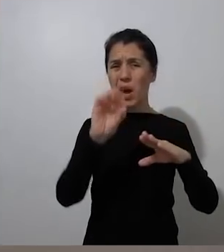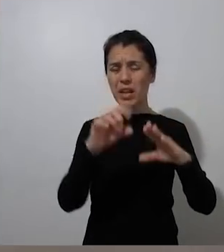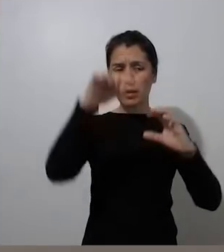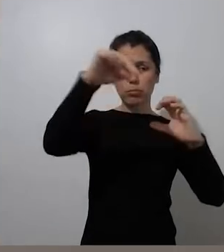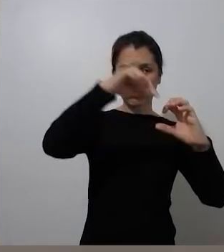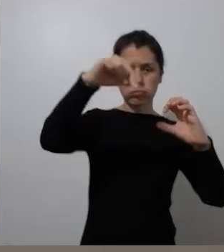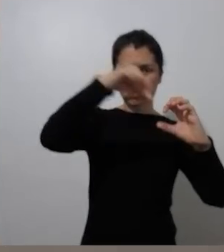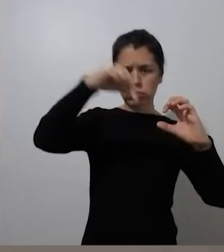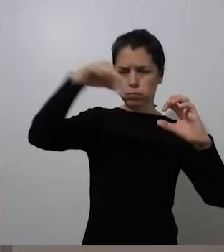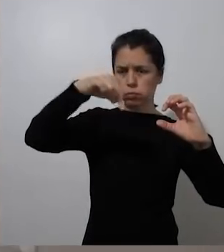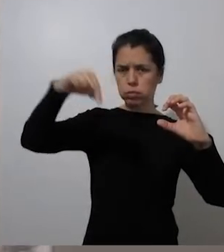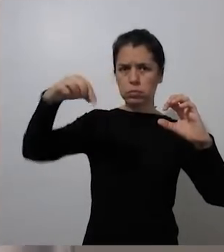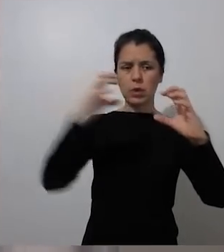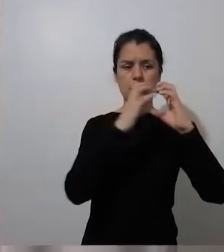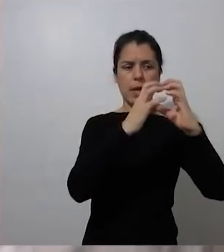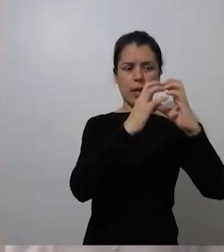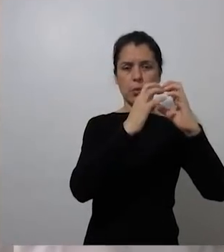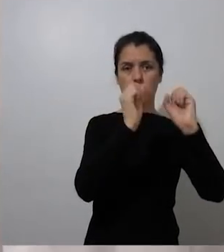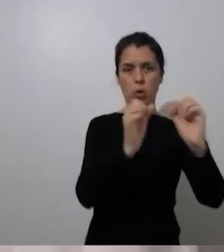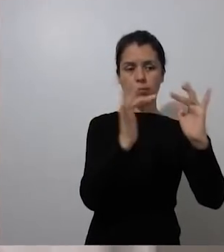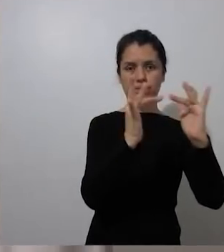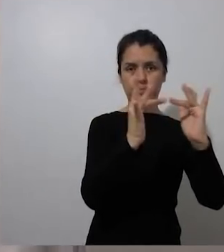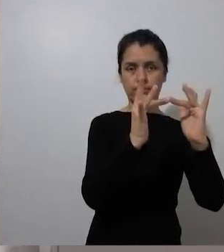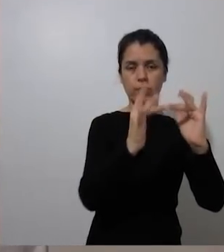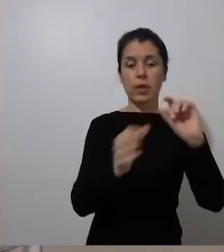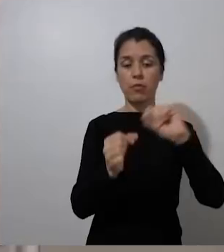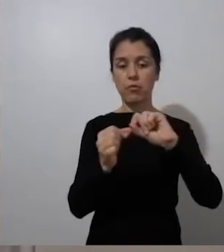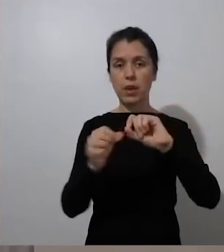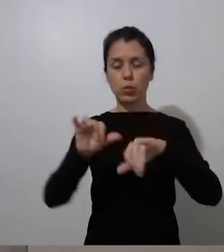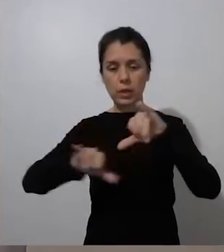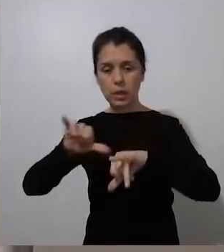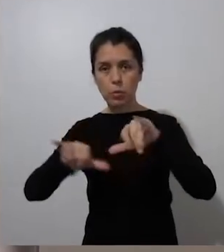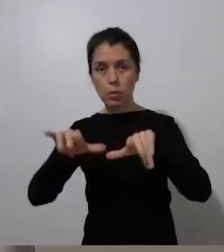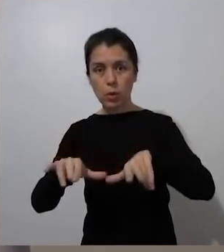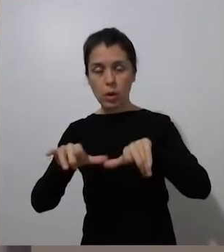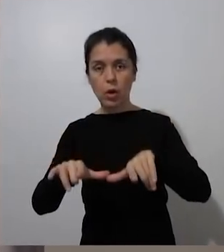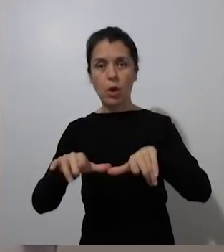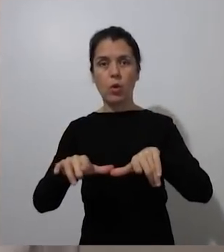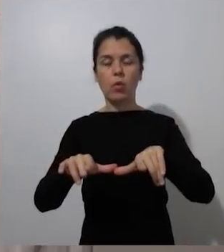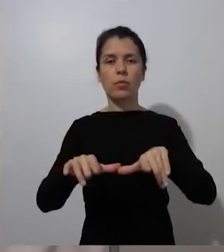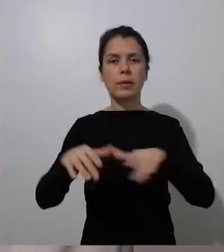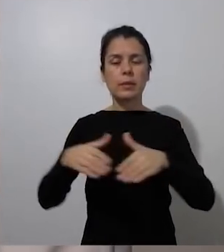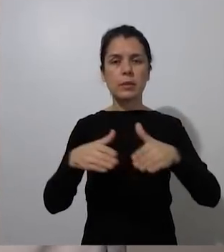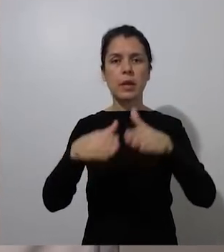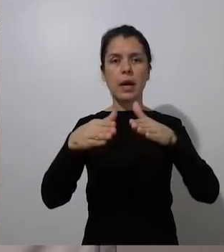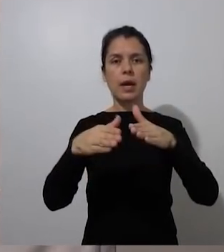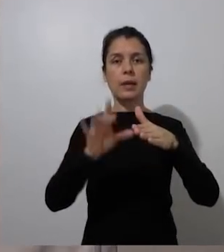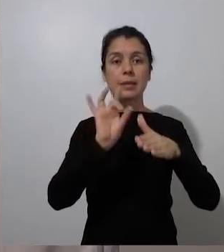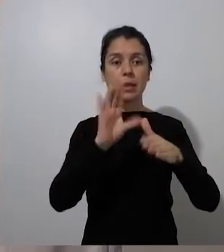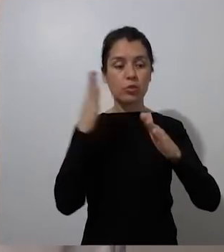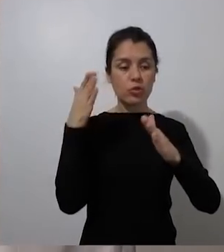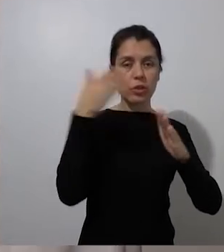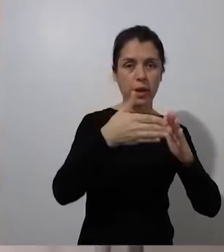40 receptores, tá? Então eles foram em laboratório selecionados, tentando